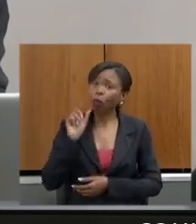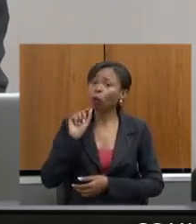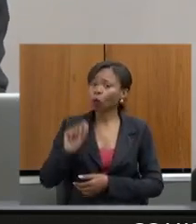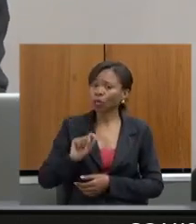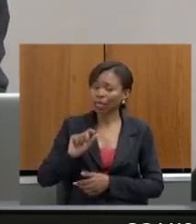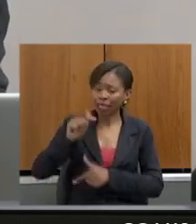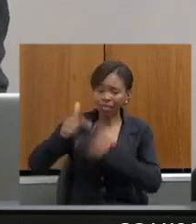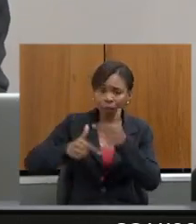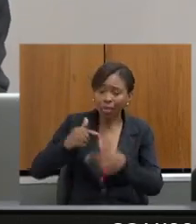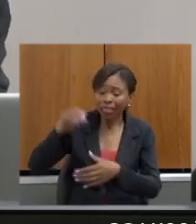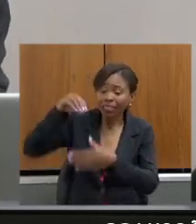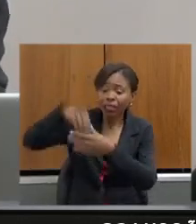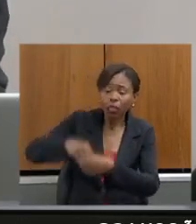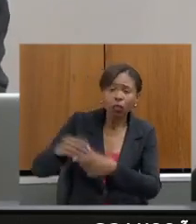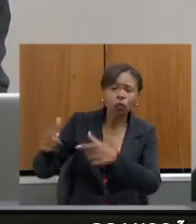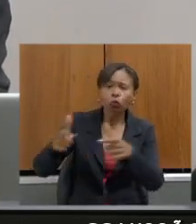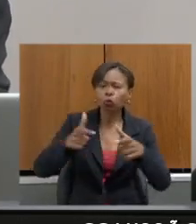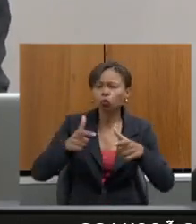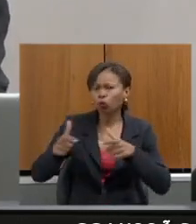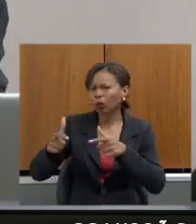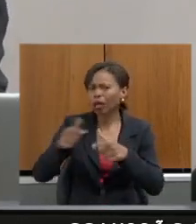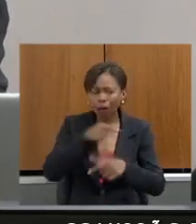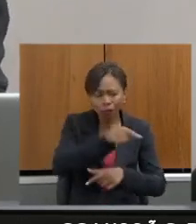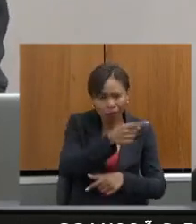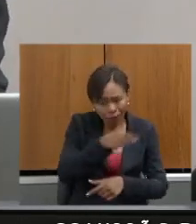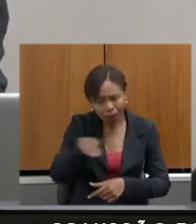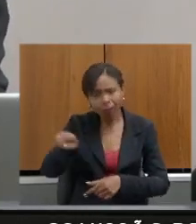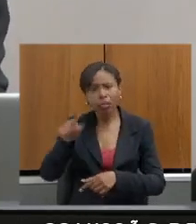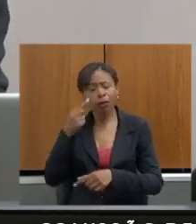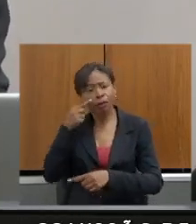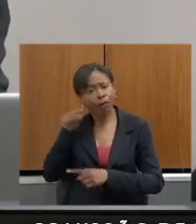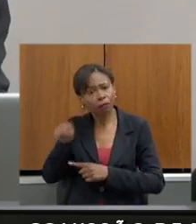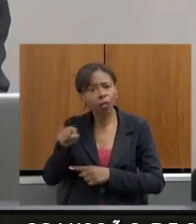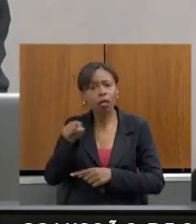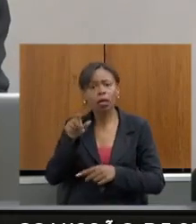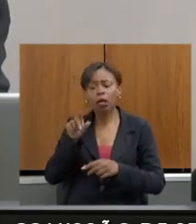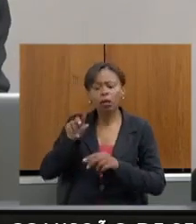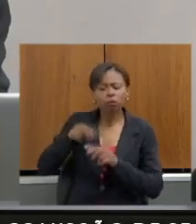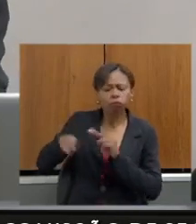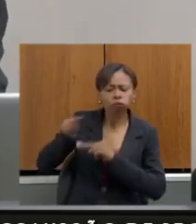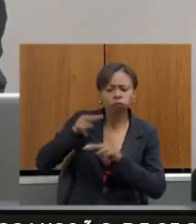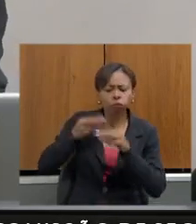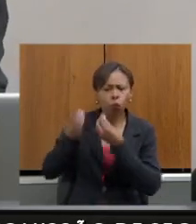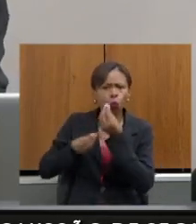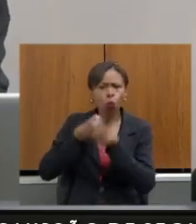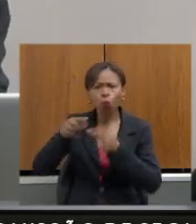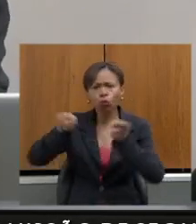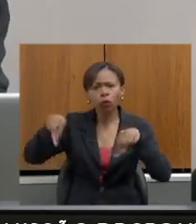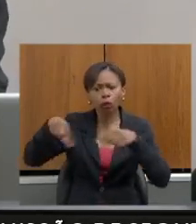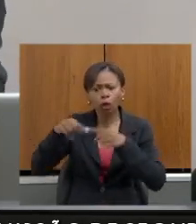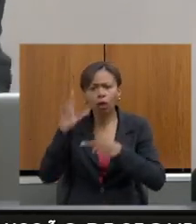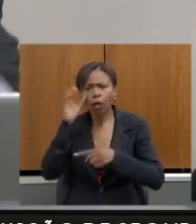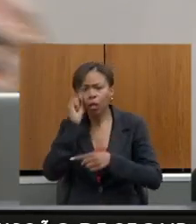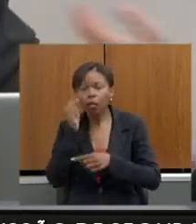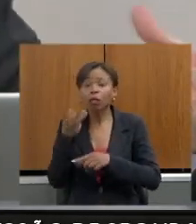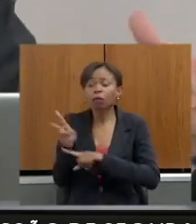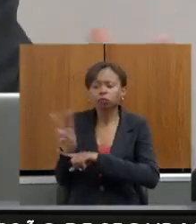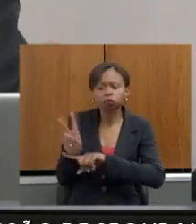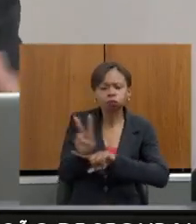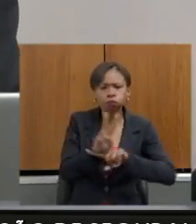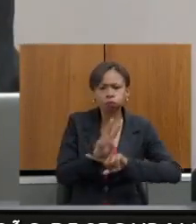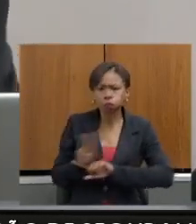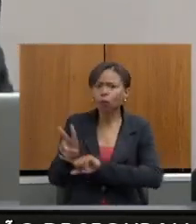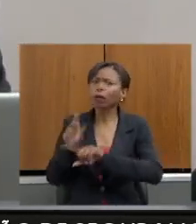vá nos alojamentos Faça um levantamento peça Assessoria do show para começar a fazer um monitoramento